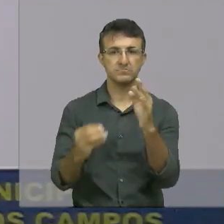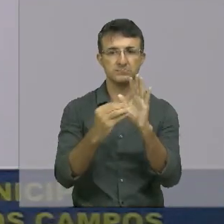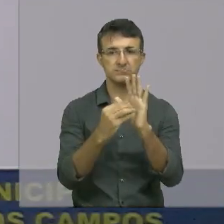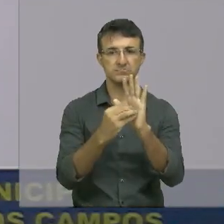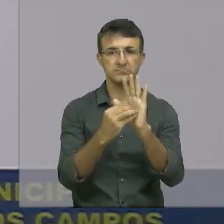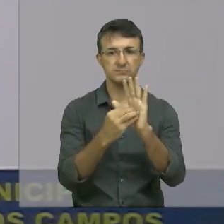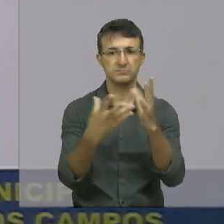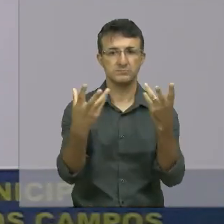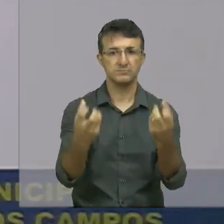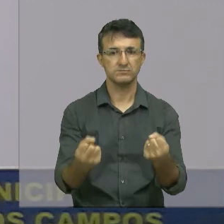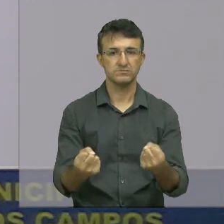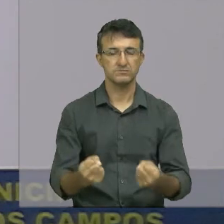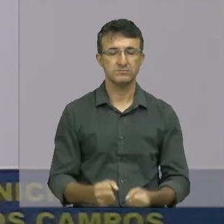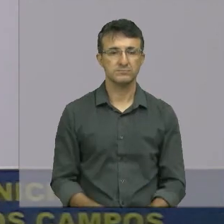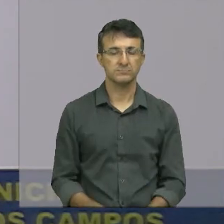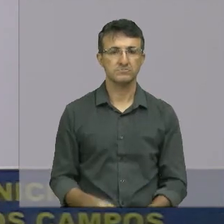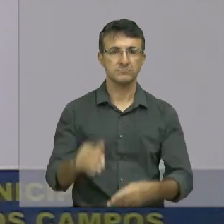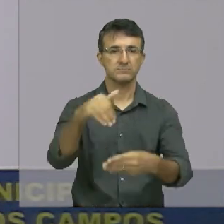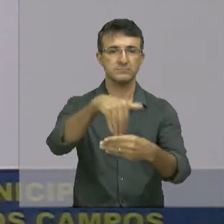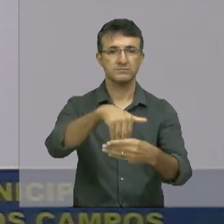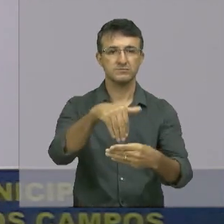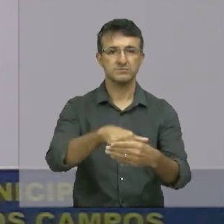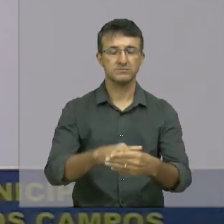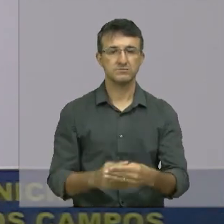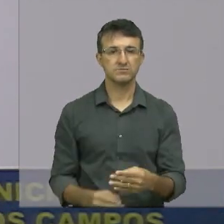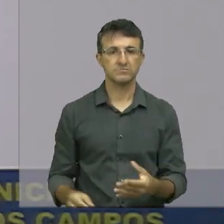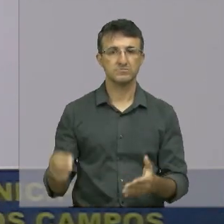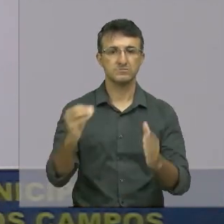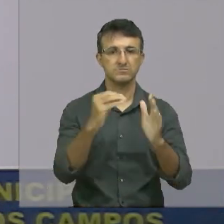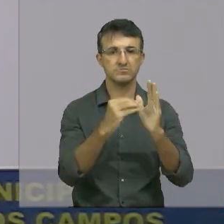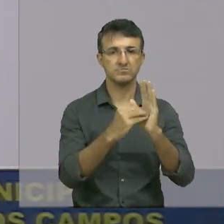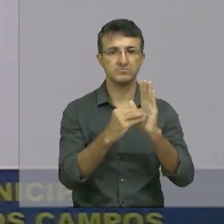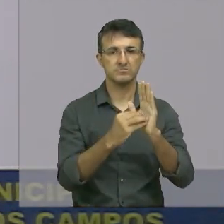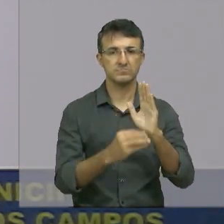unanimidade. Em votação, a emenda número 3.